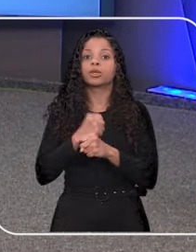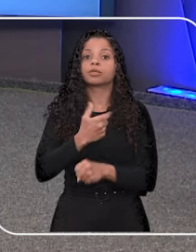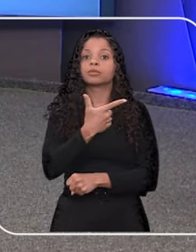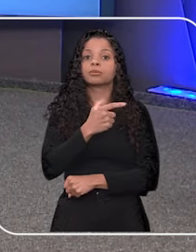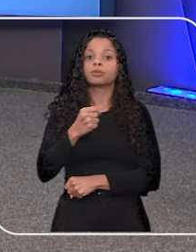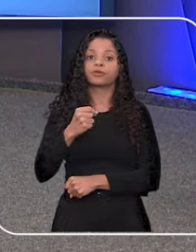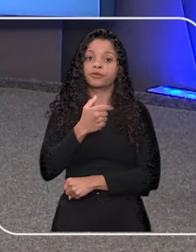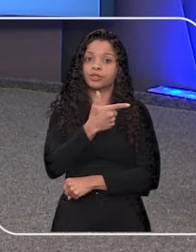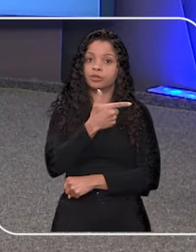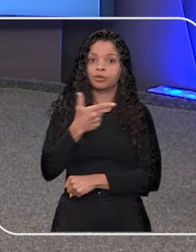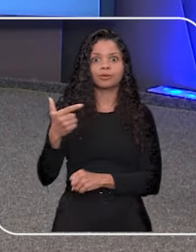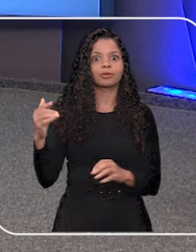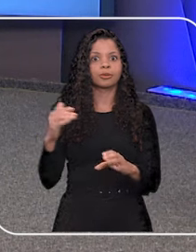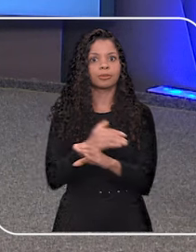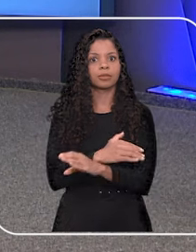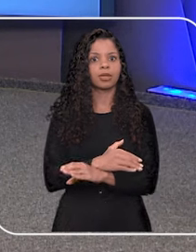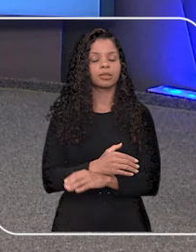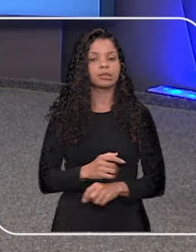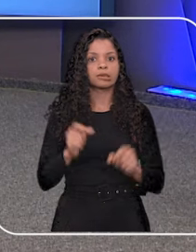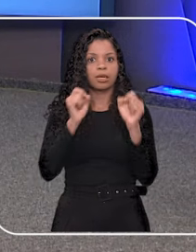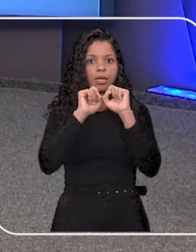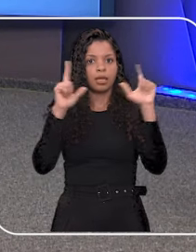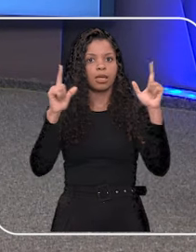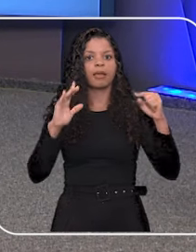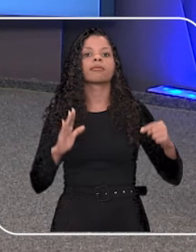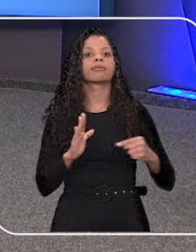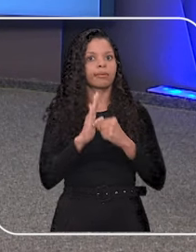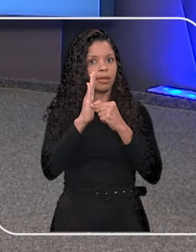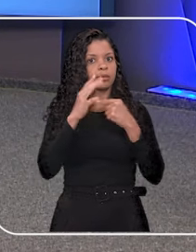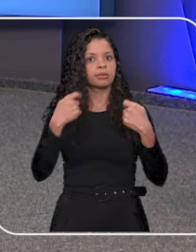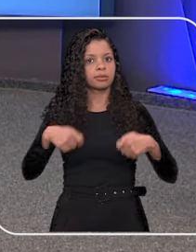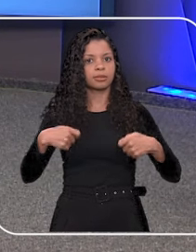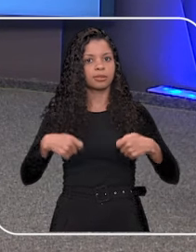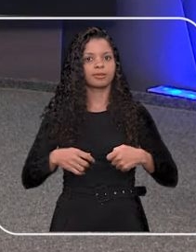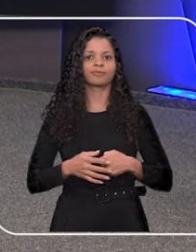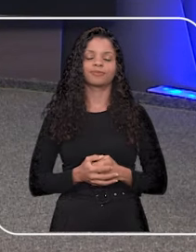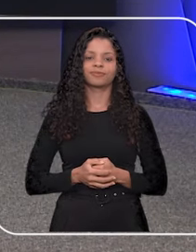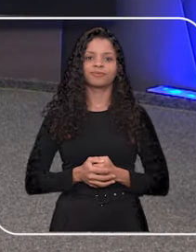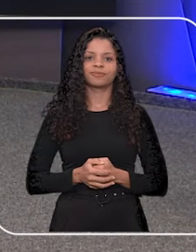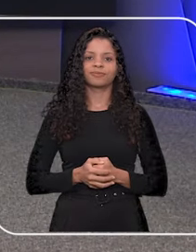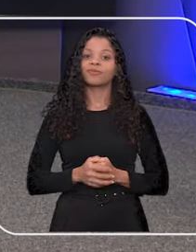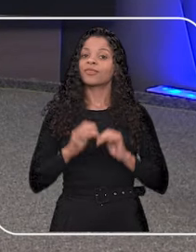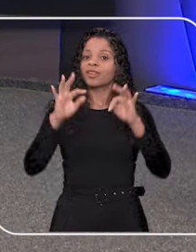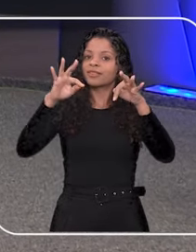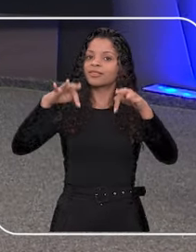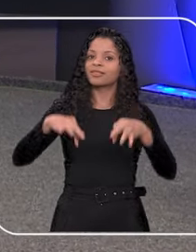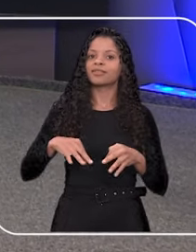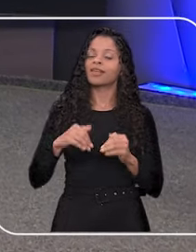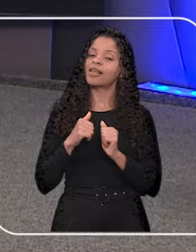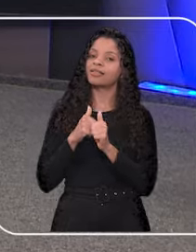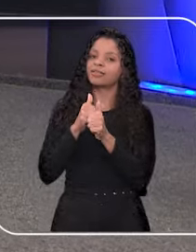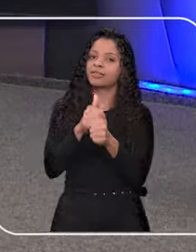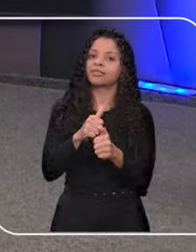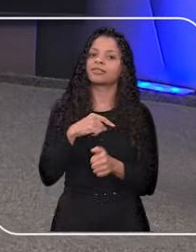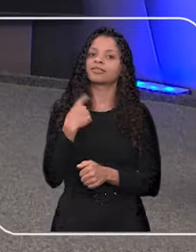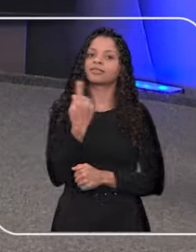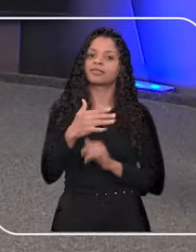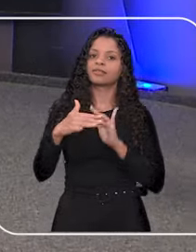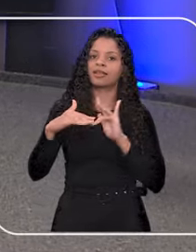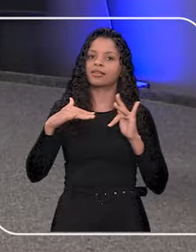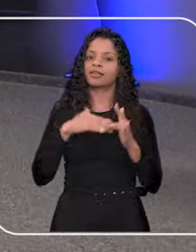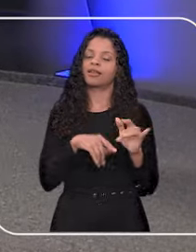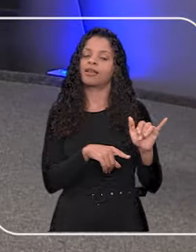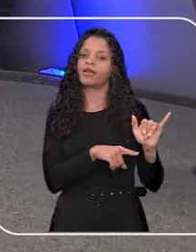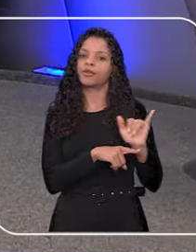em 2022 fica o alerta denuncie e vamos ficando por aqui Siga a gente nas redes